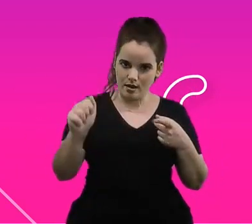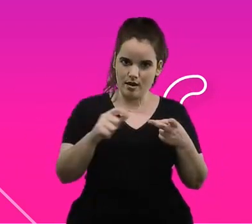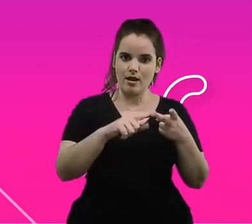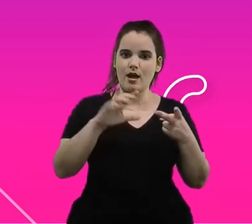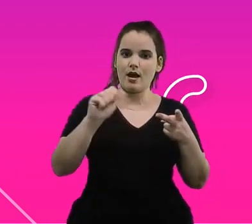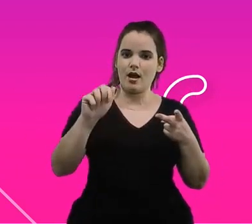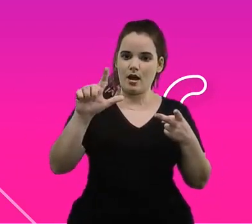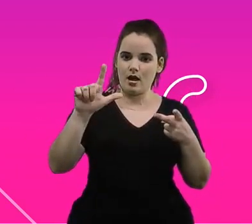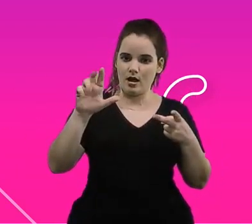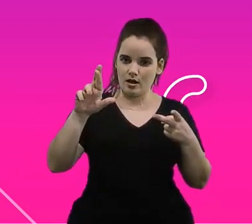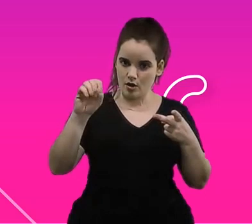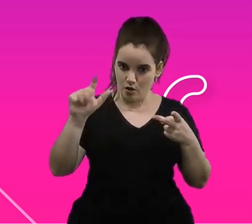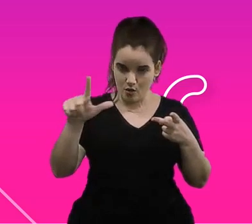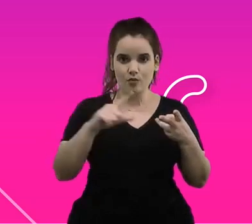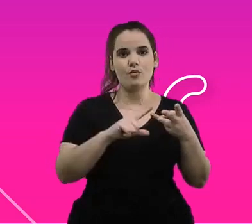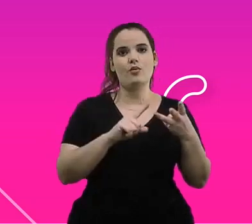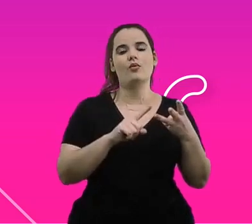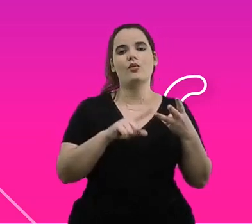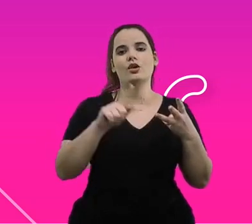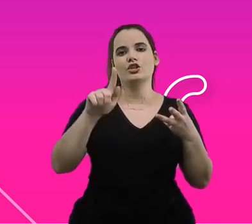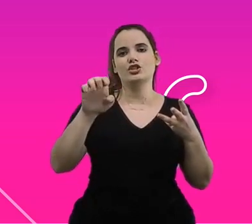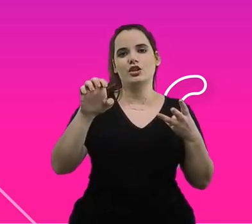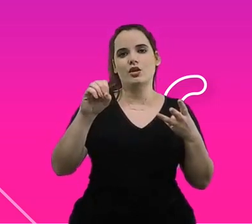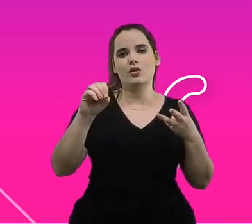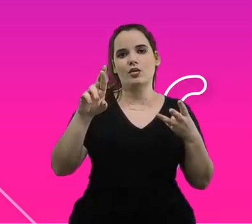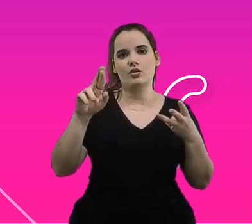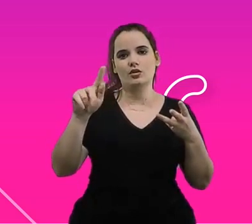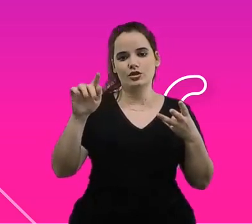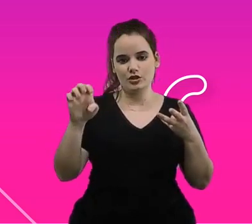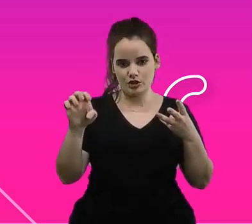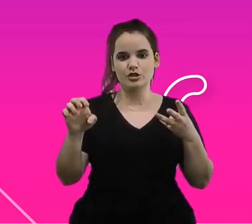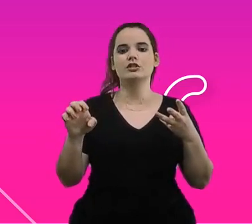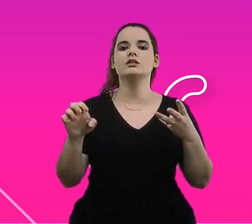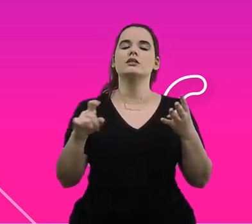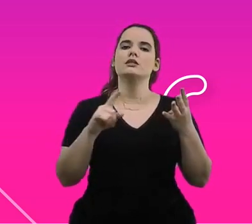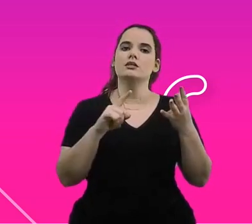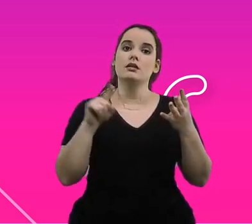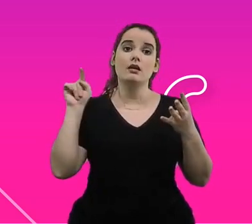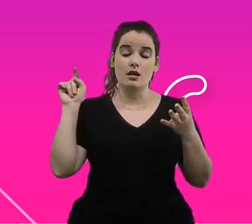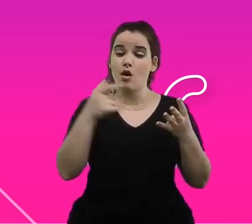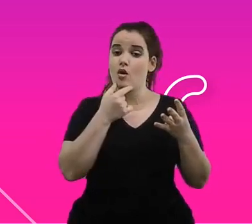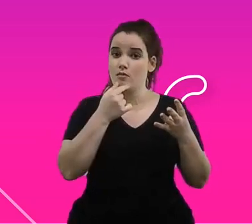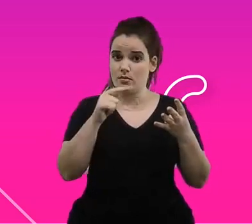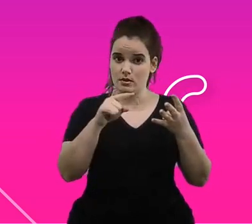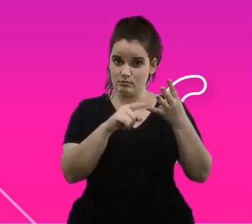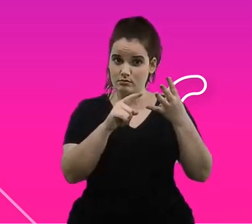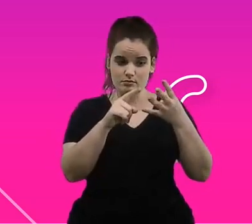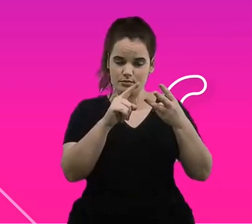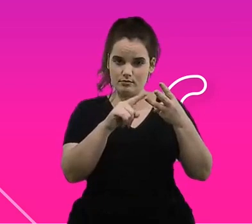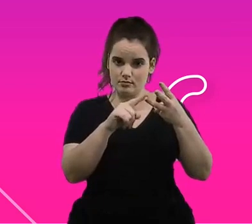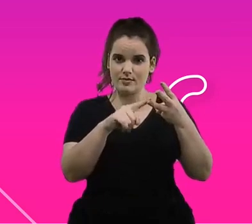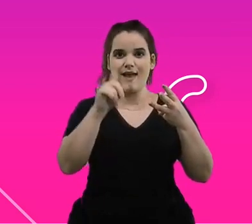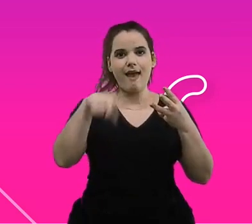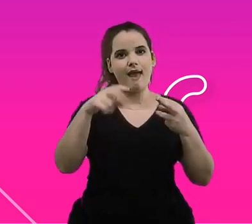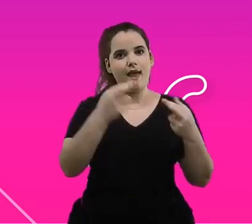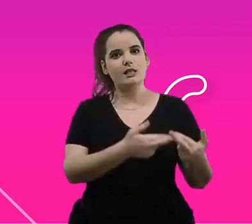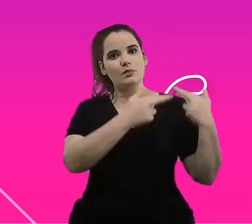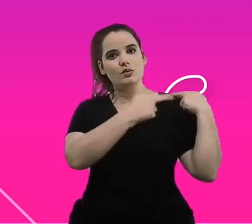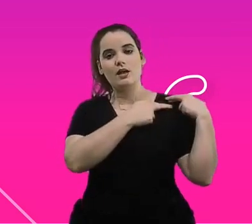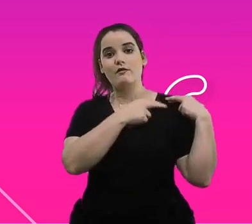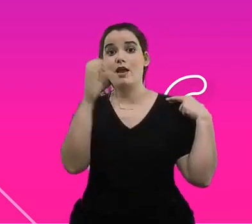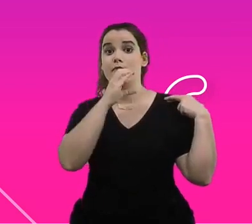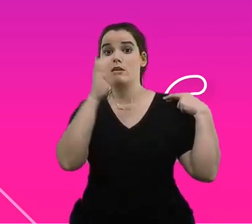baixa incorporação tecnológica, então a gente trabalha com dados, a gente faz monitoramento, a gente faz avaliação, mas de